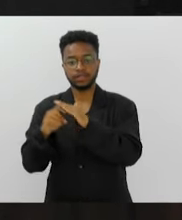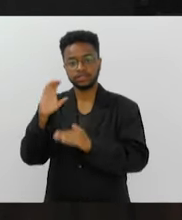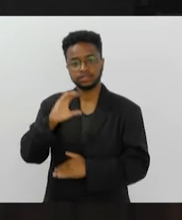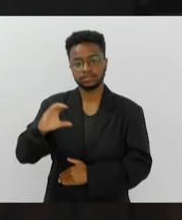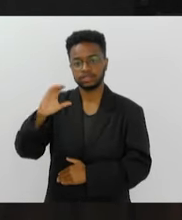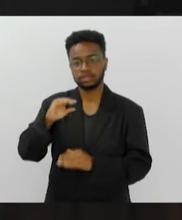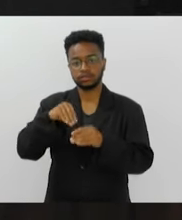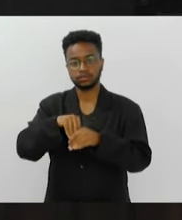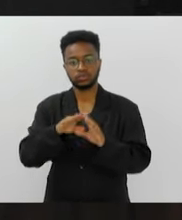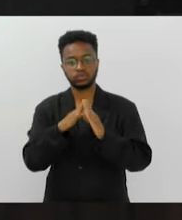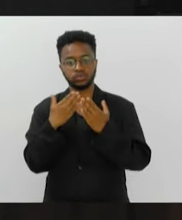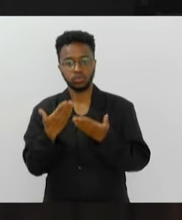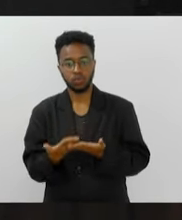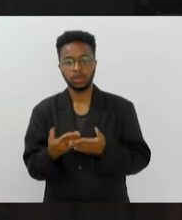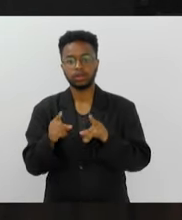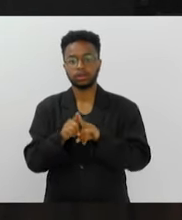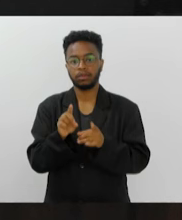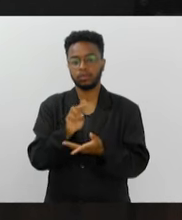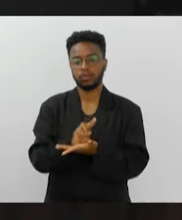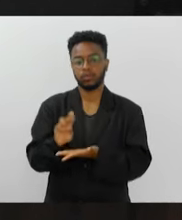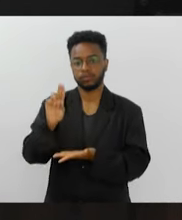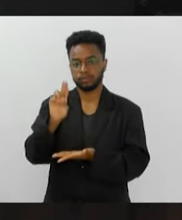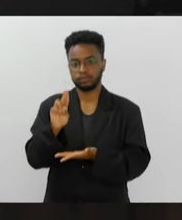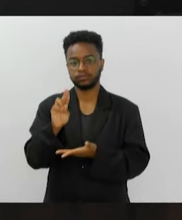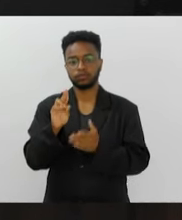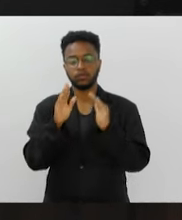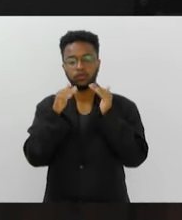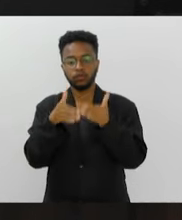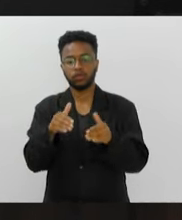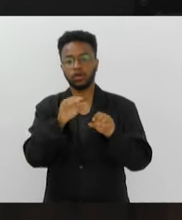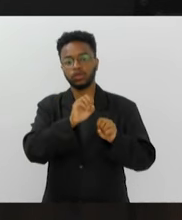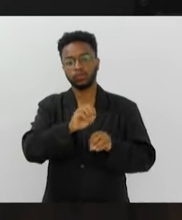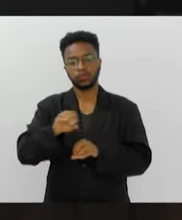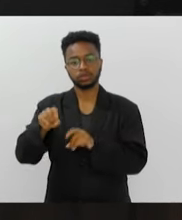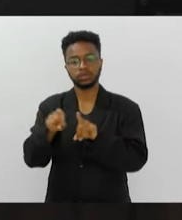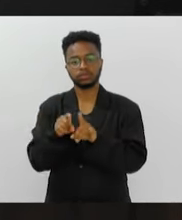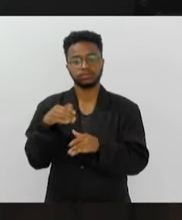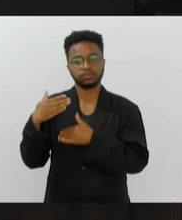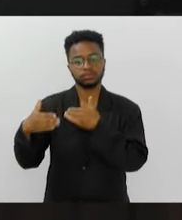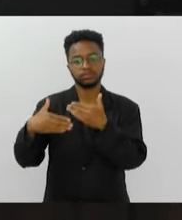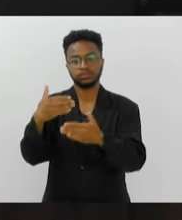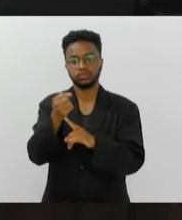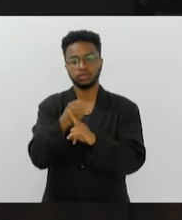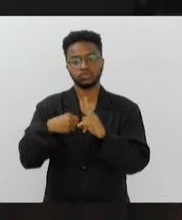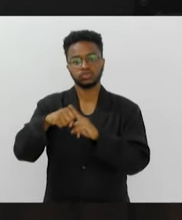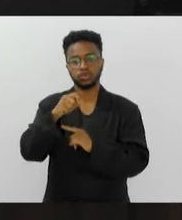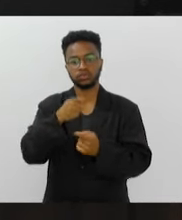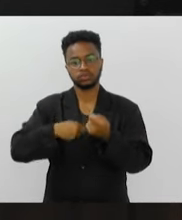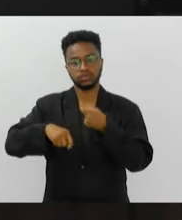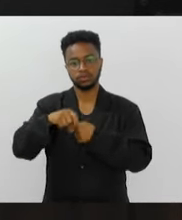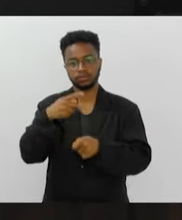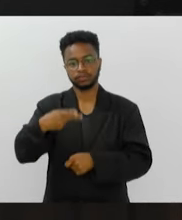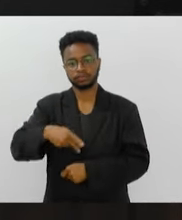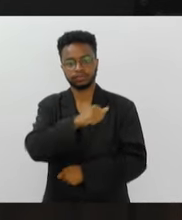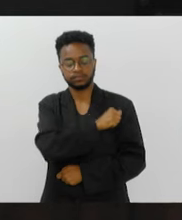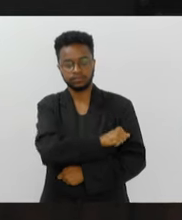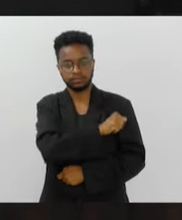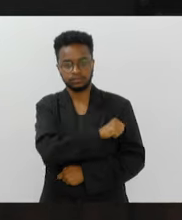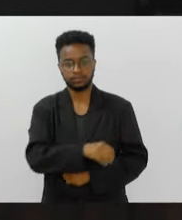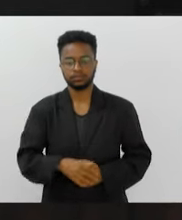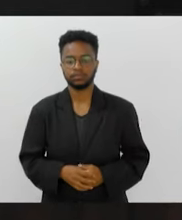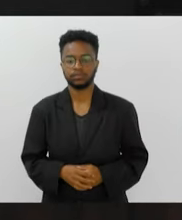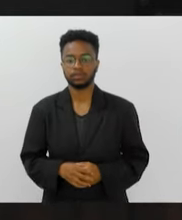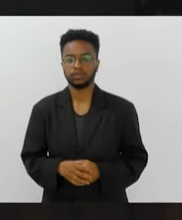escolares e universitárias para educação e o desenvolvimento socioeconômico do Estado do Rio de Janeiro